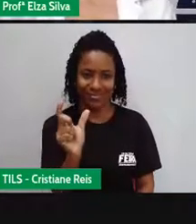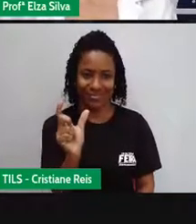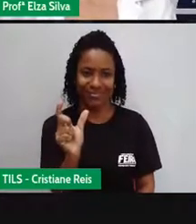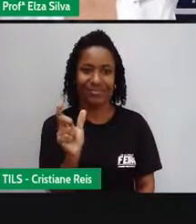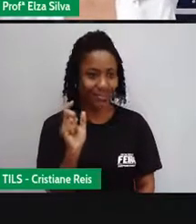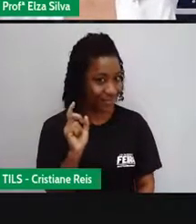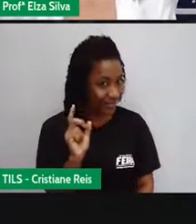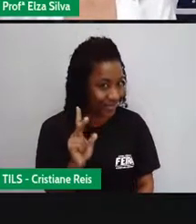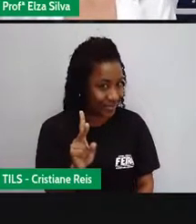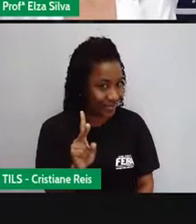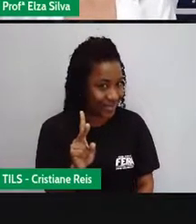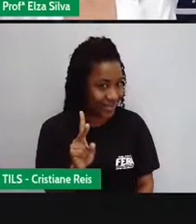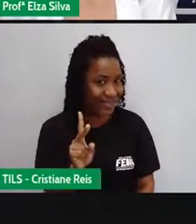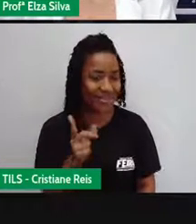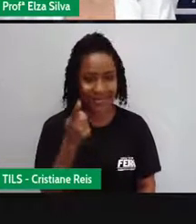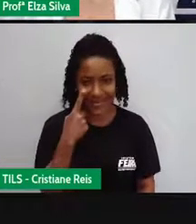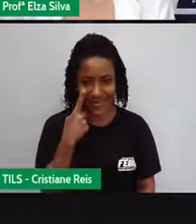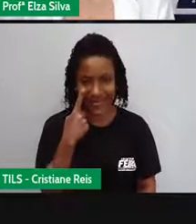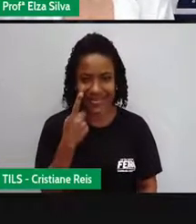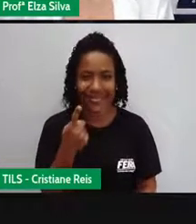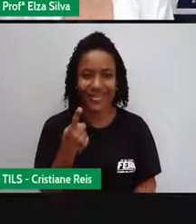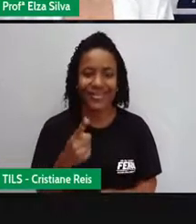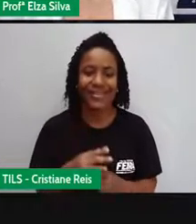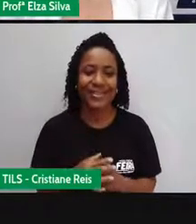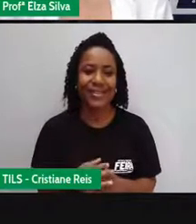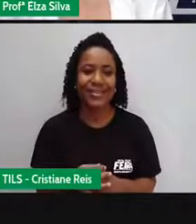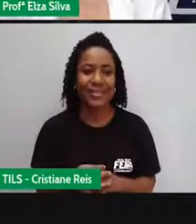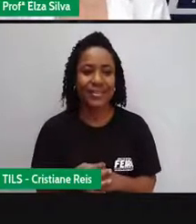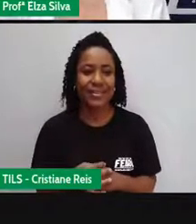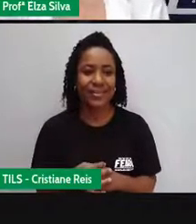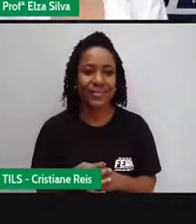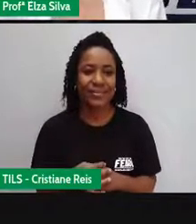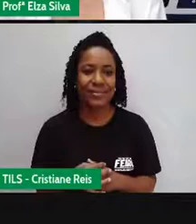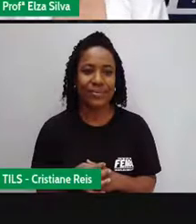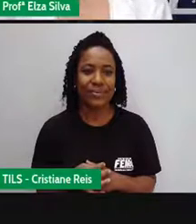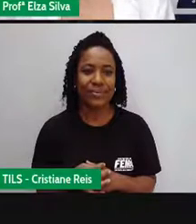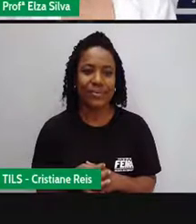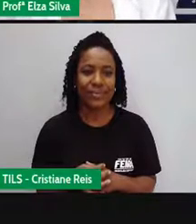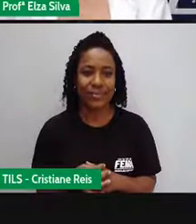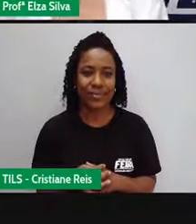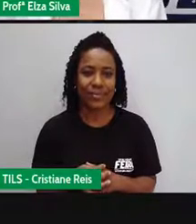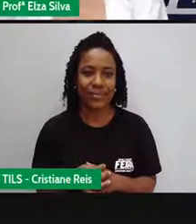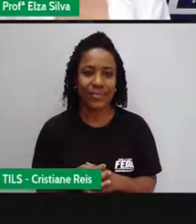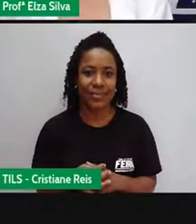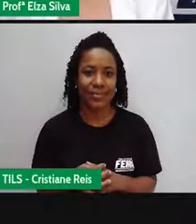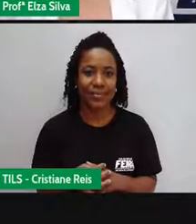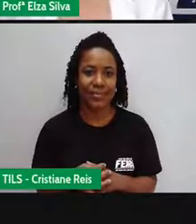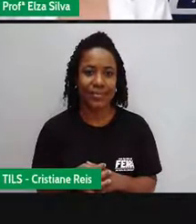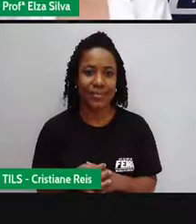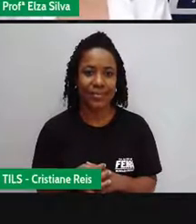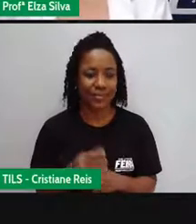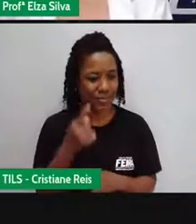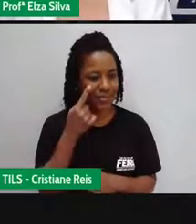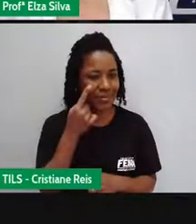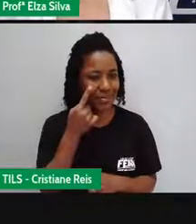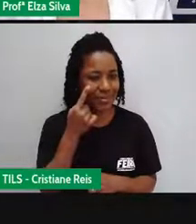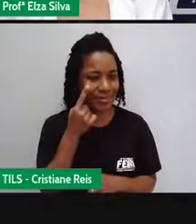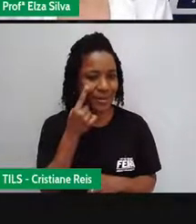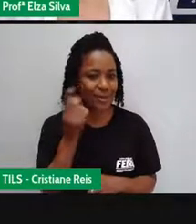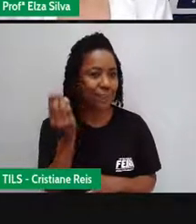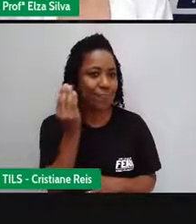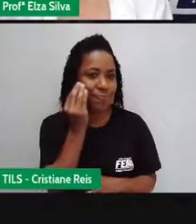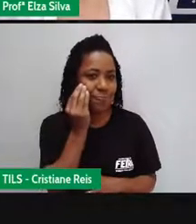So, vamos tentar fazer aqui